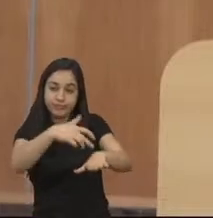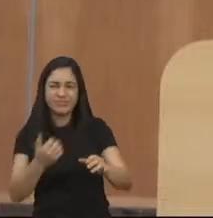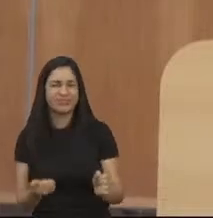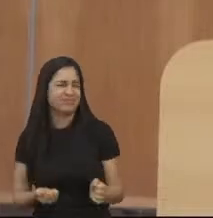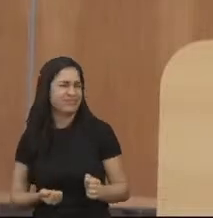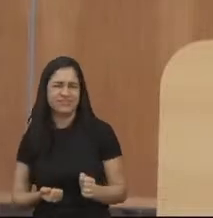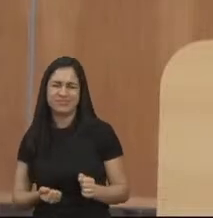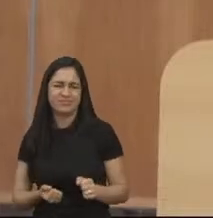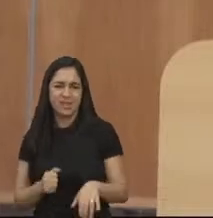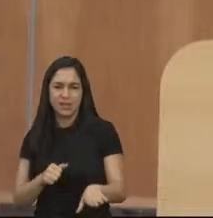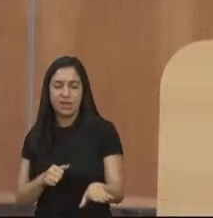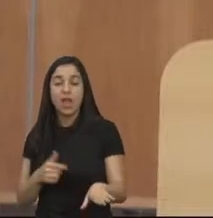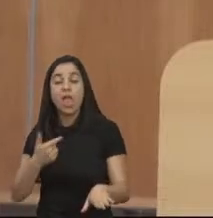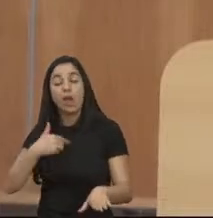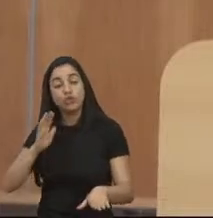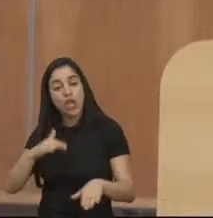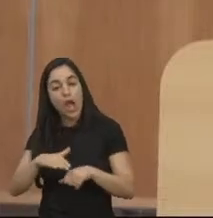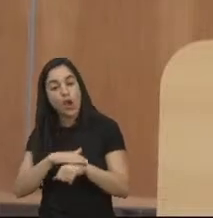Já falei com